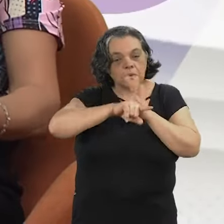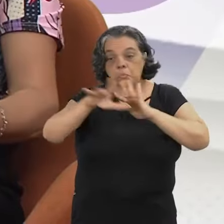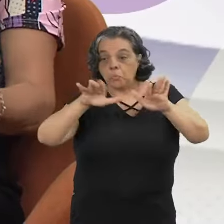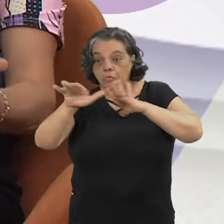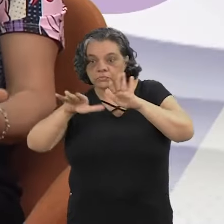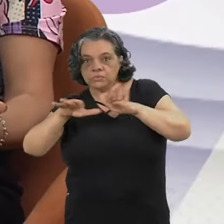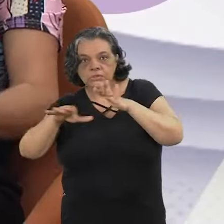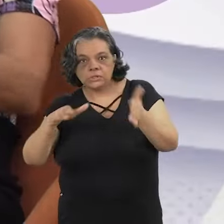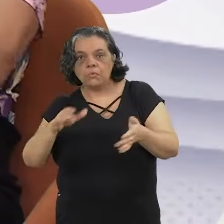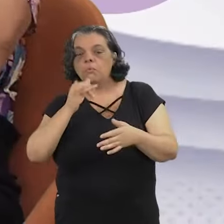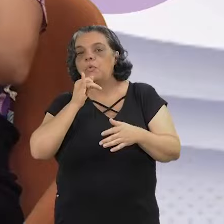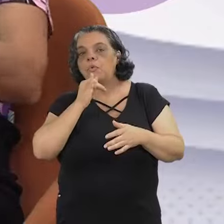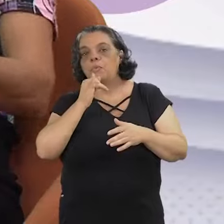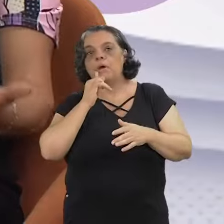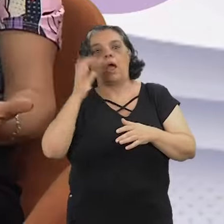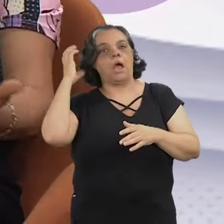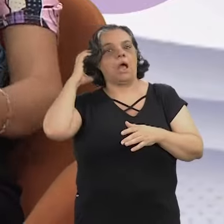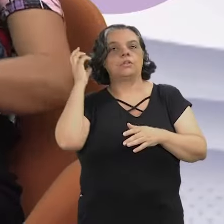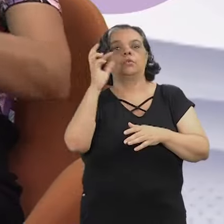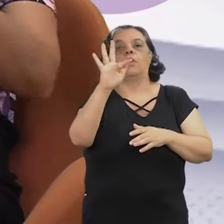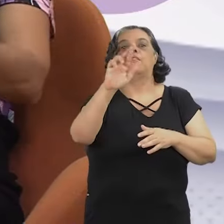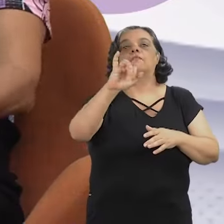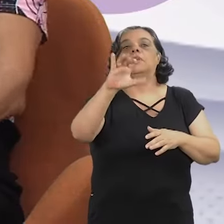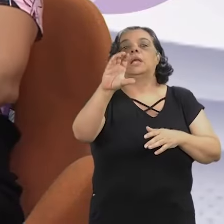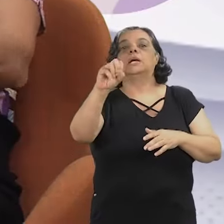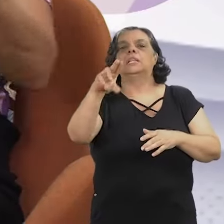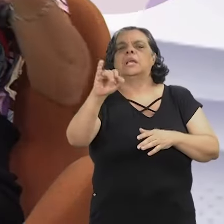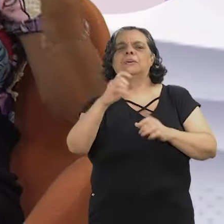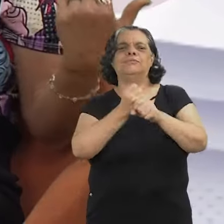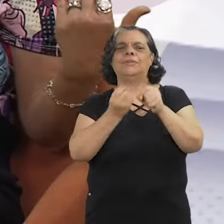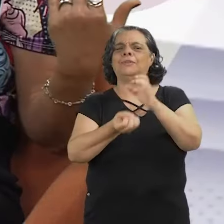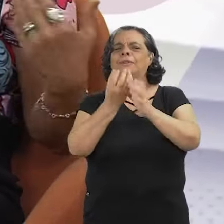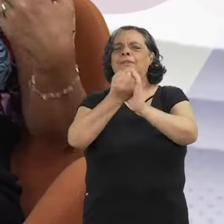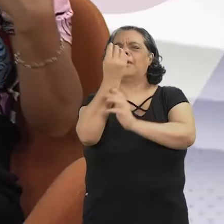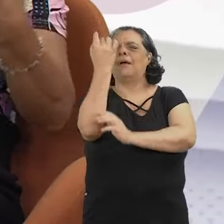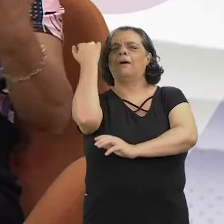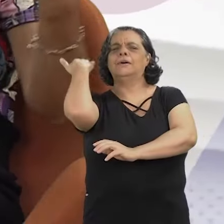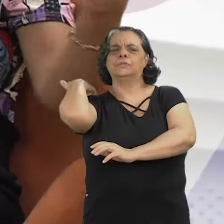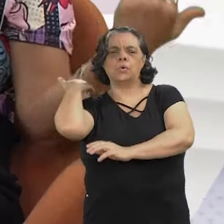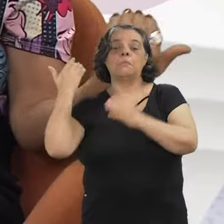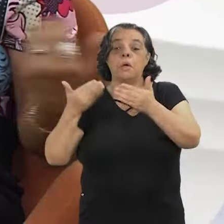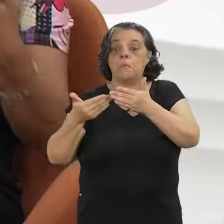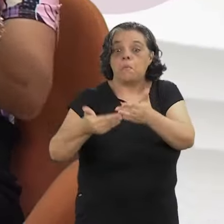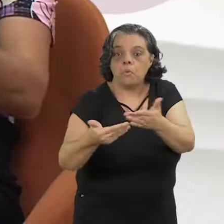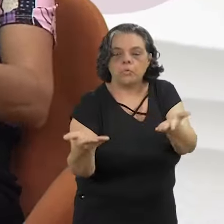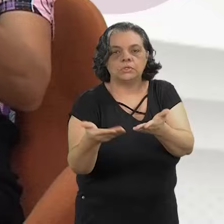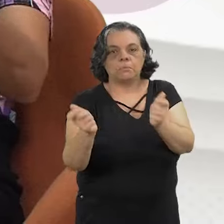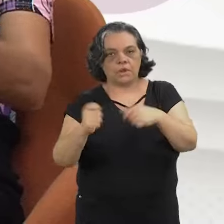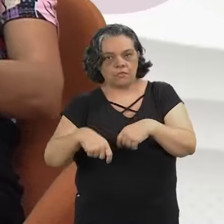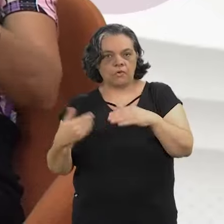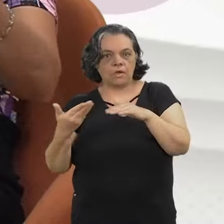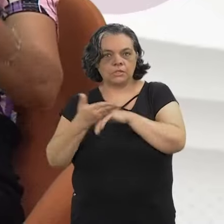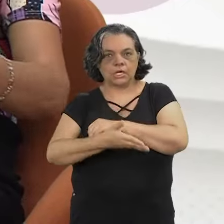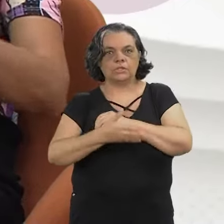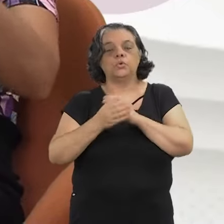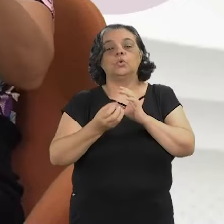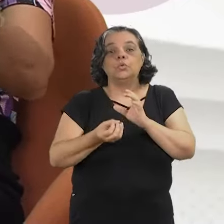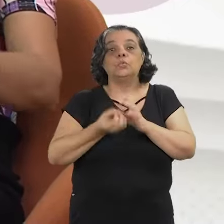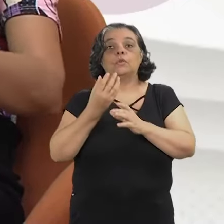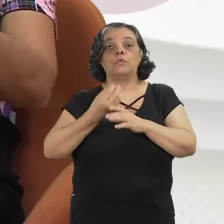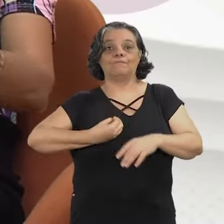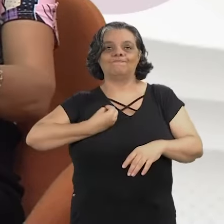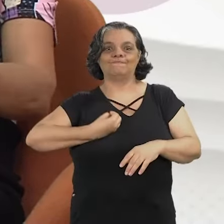nessa mobilização né Por exemplo a rádio freicaneca ela foi criada Há muitas décadas mas só há pouco tempo ela de fato entrou no ar